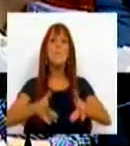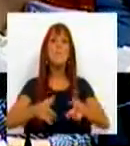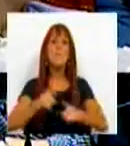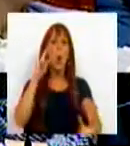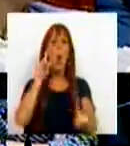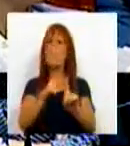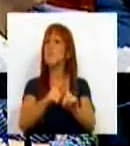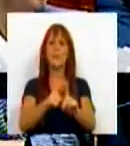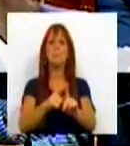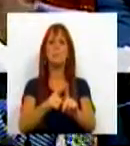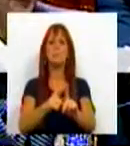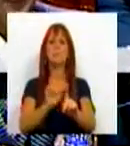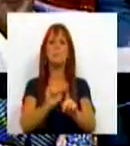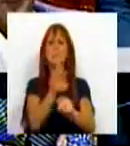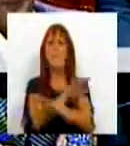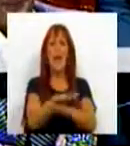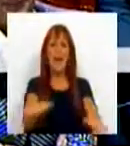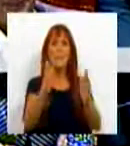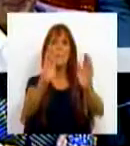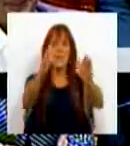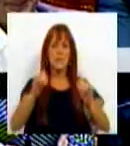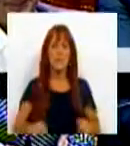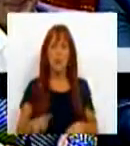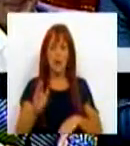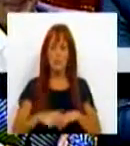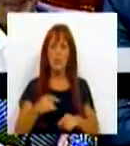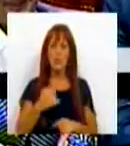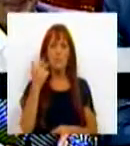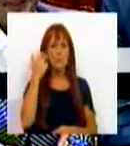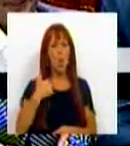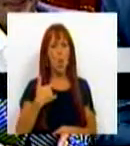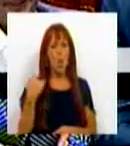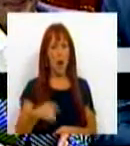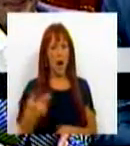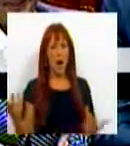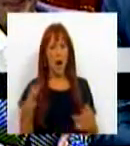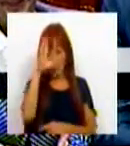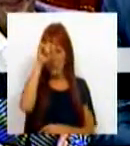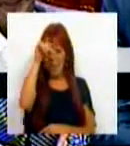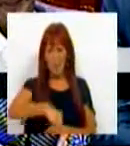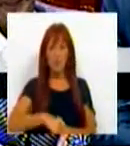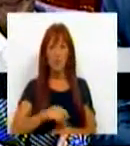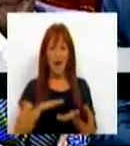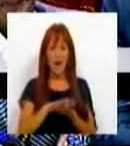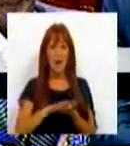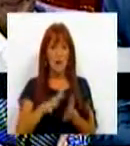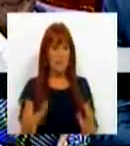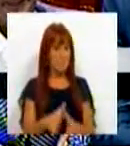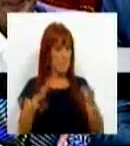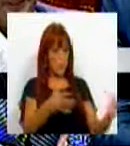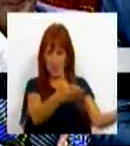um objetivo, a sua erradicação. Foi por isso que, com grande orgulho, este Governo assenta numa